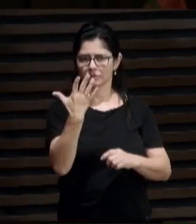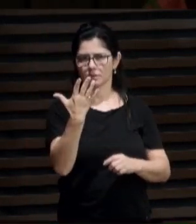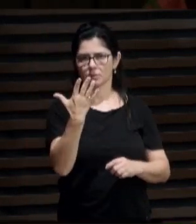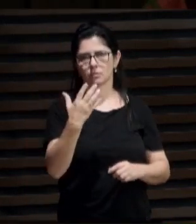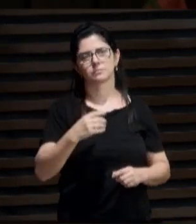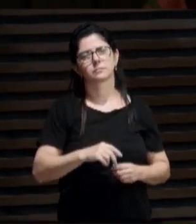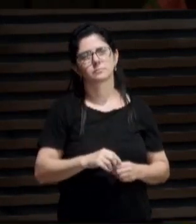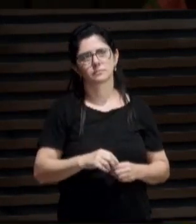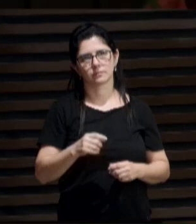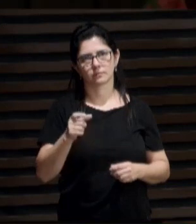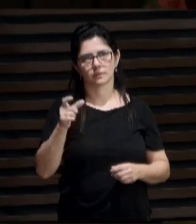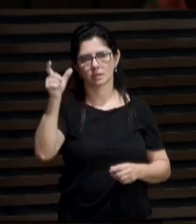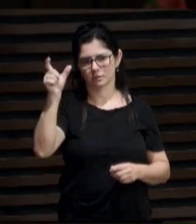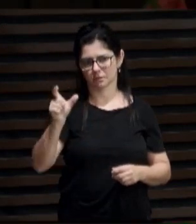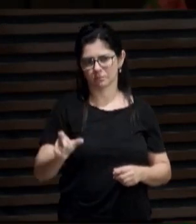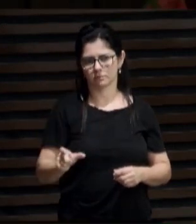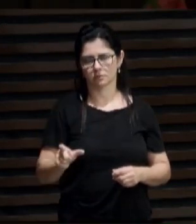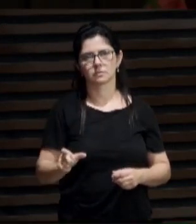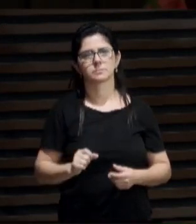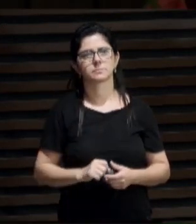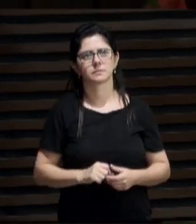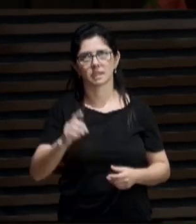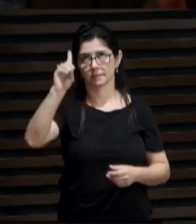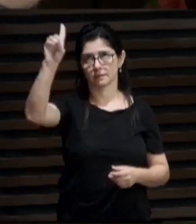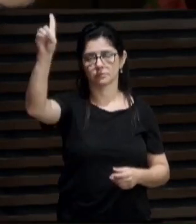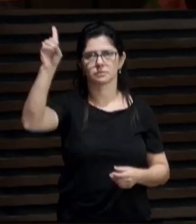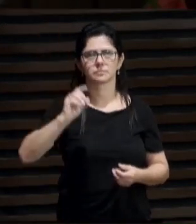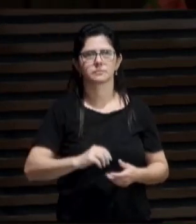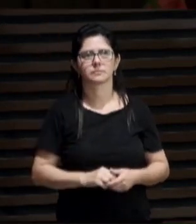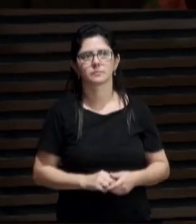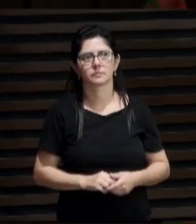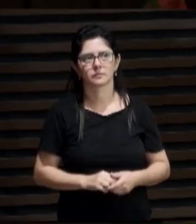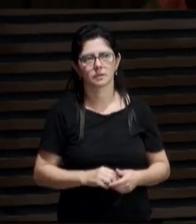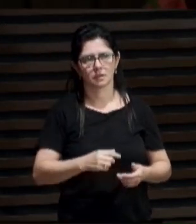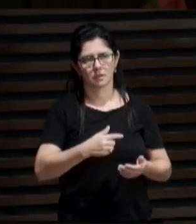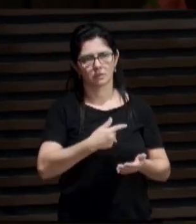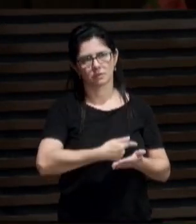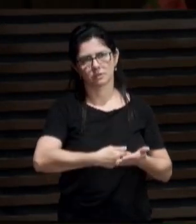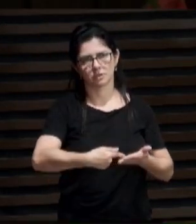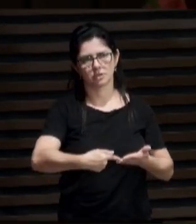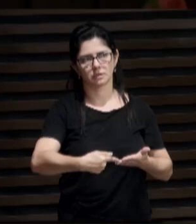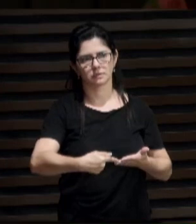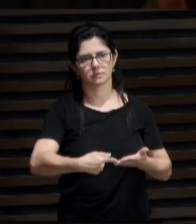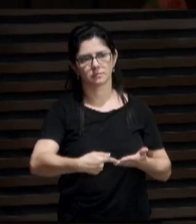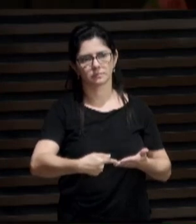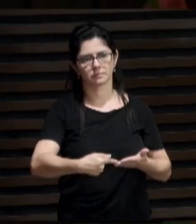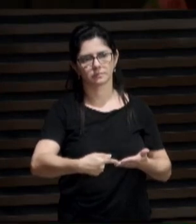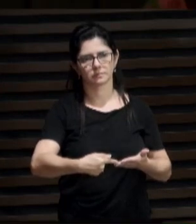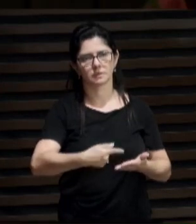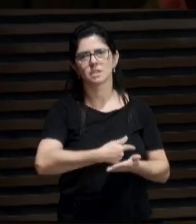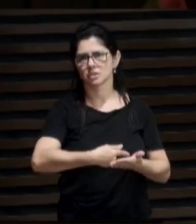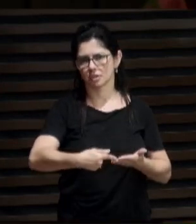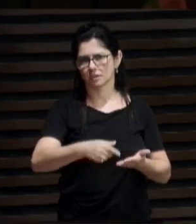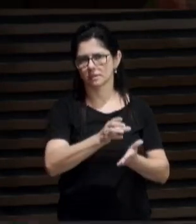respondeu coerentemente a Deus. O primeiro momento, eu quero levar vocês para o texto de Gênesis, peço que a Rúbia coloque para nós,